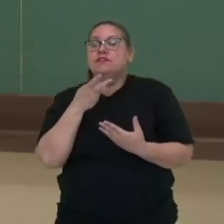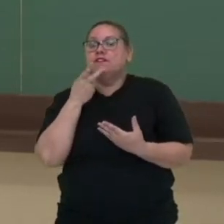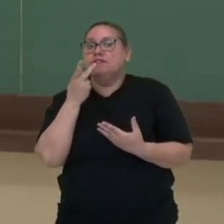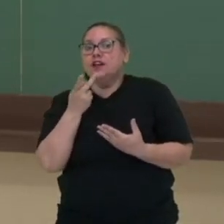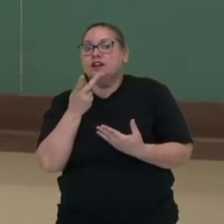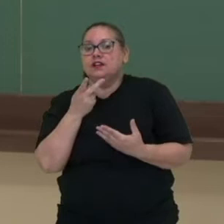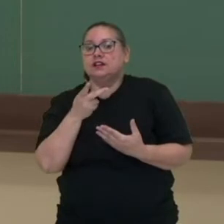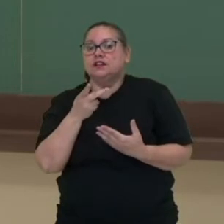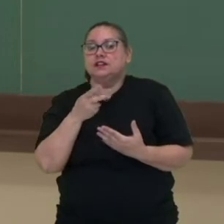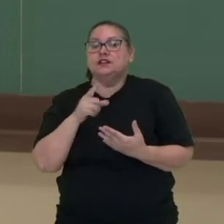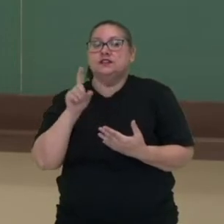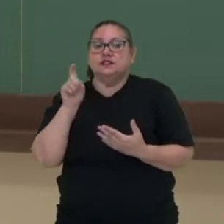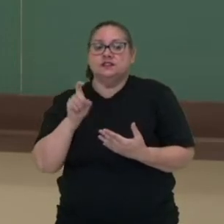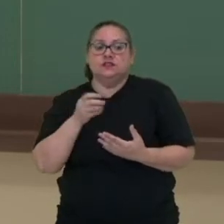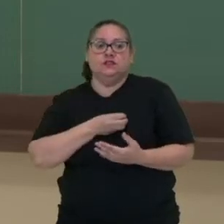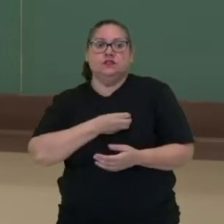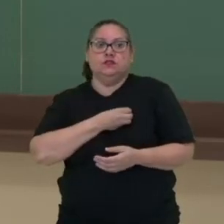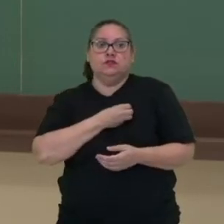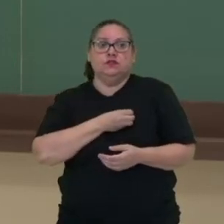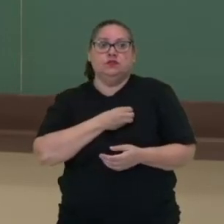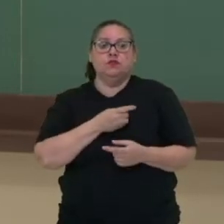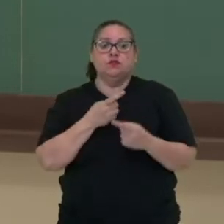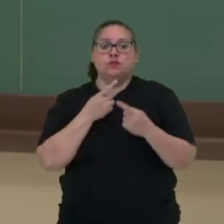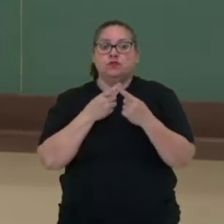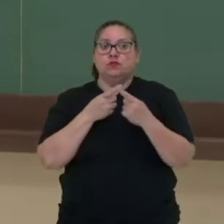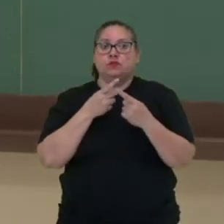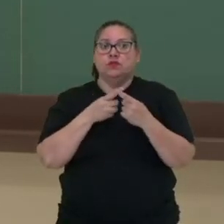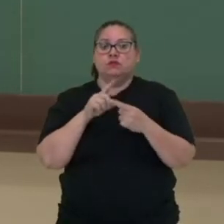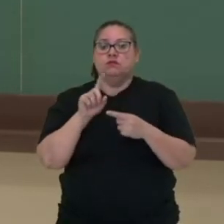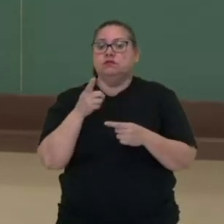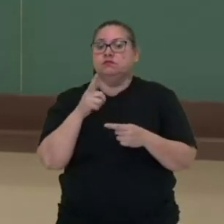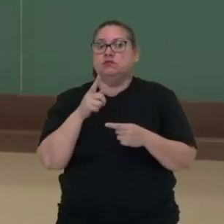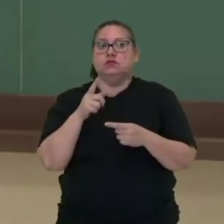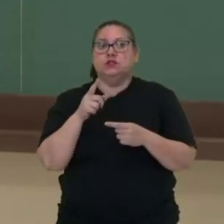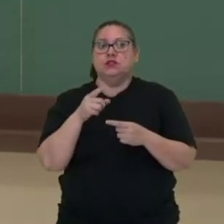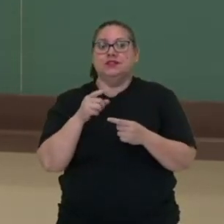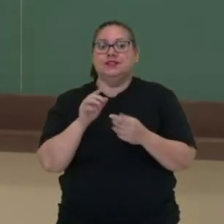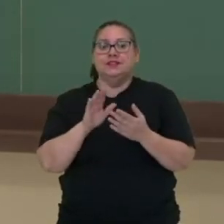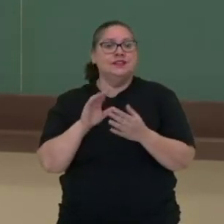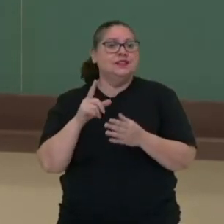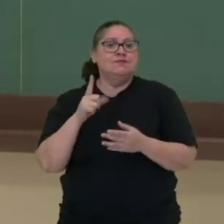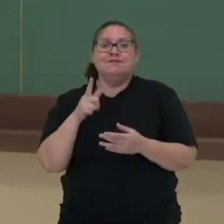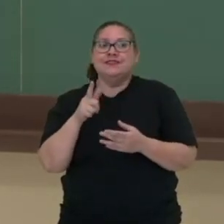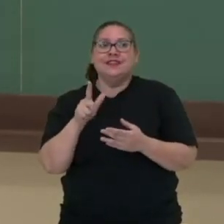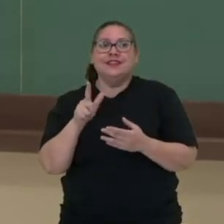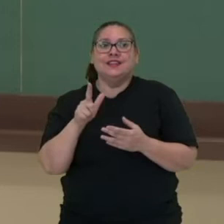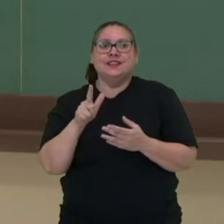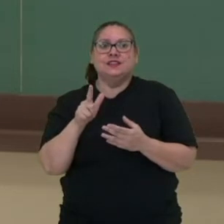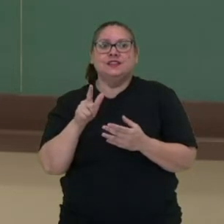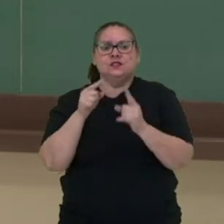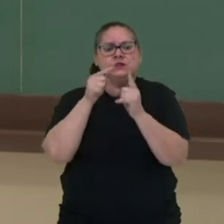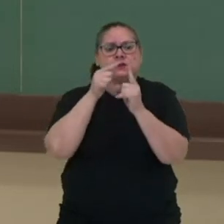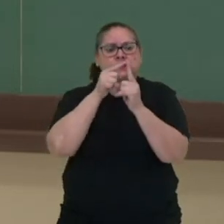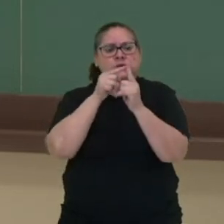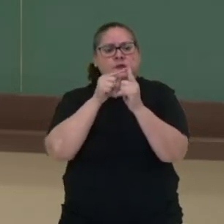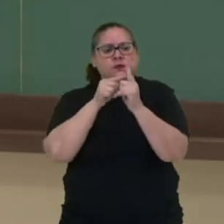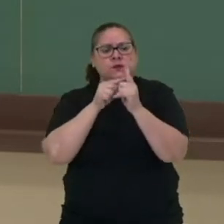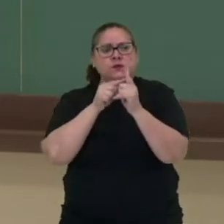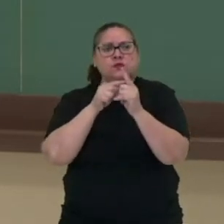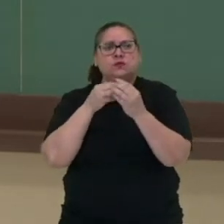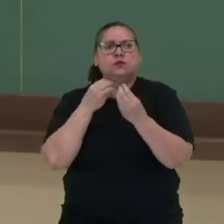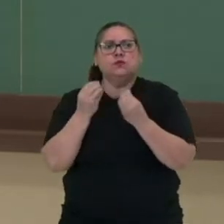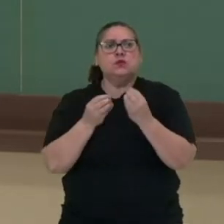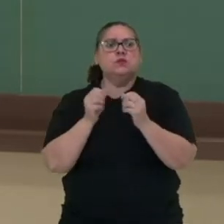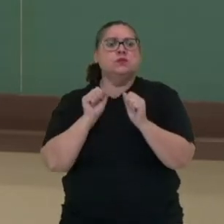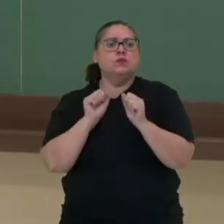considerado um ser vivo, pois ele não possui características